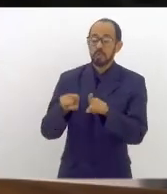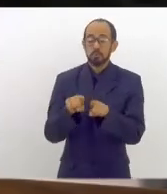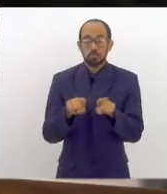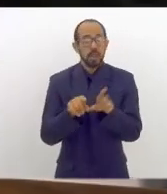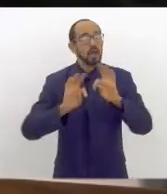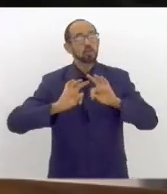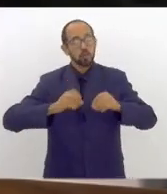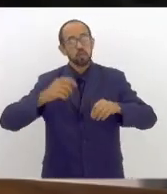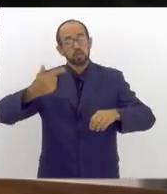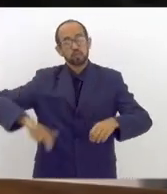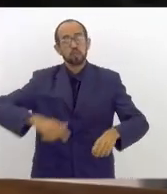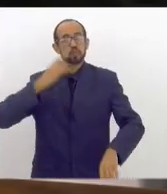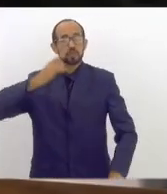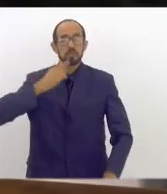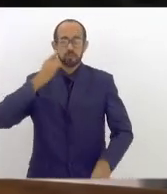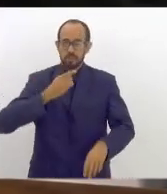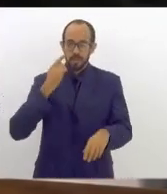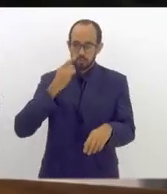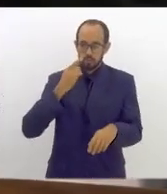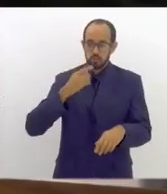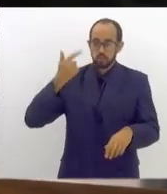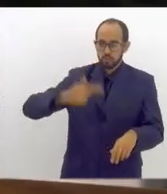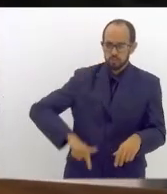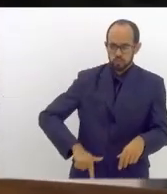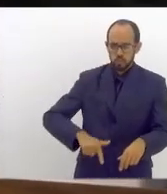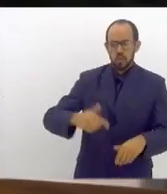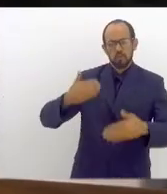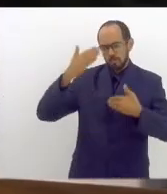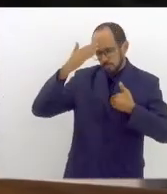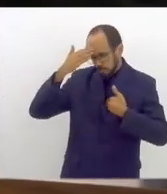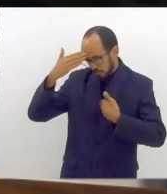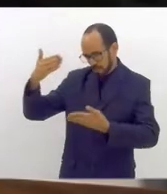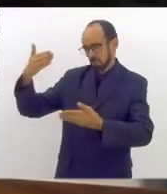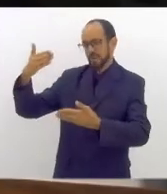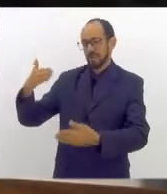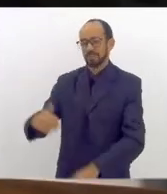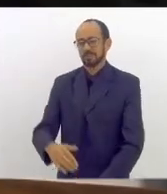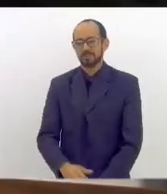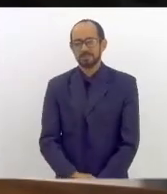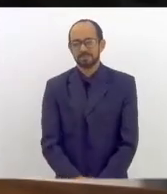demais deputados e deputados e mais uma vez o meu muito obrigado